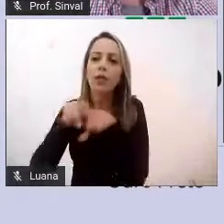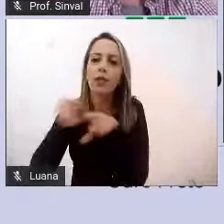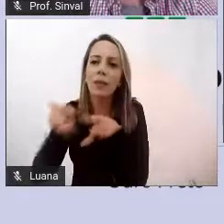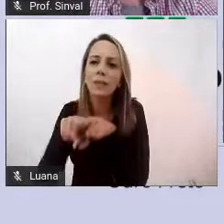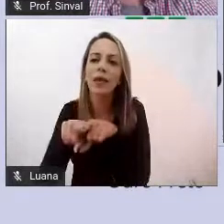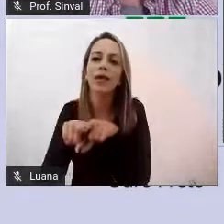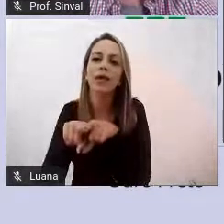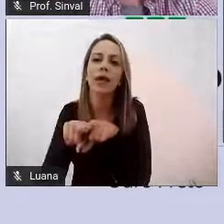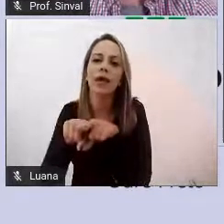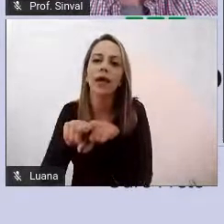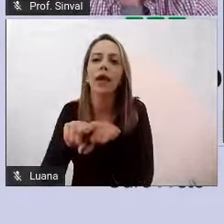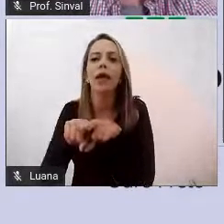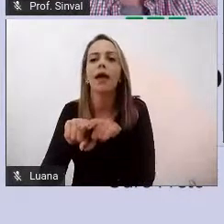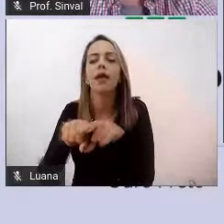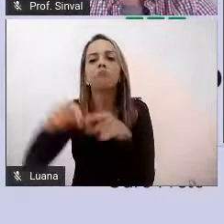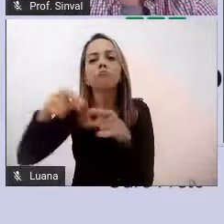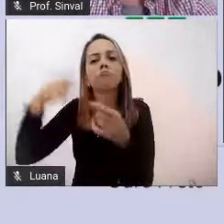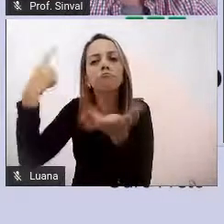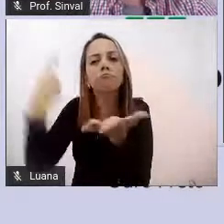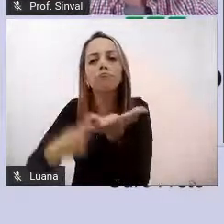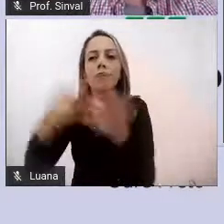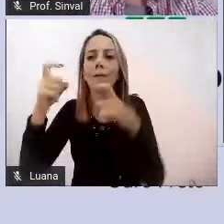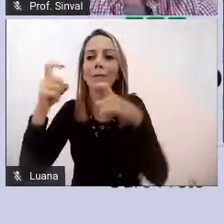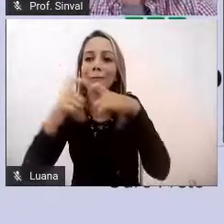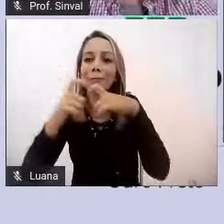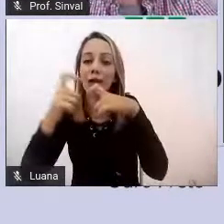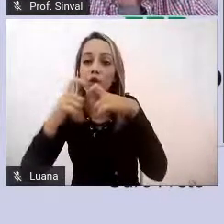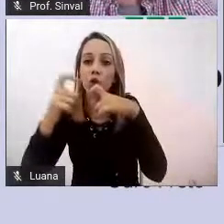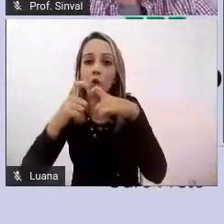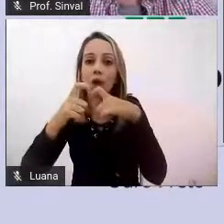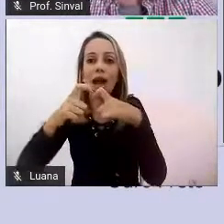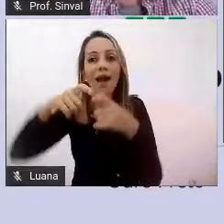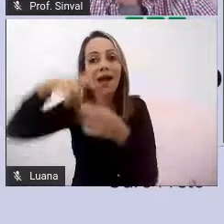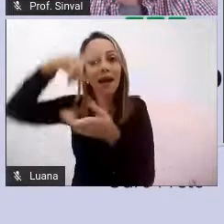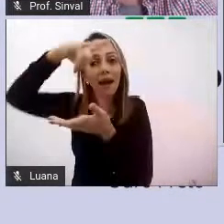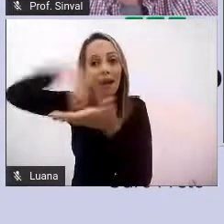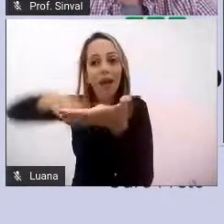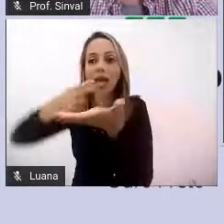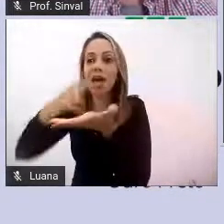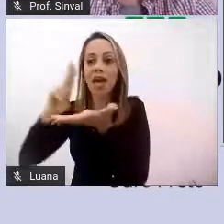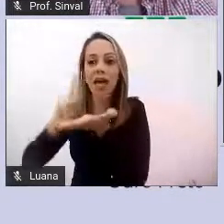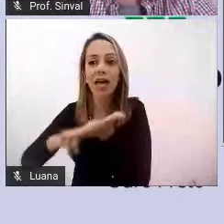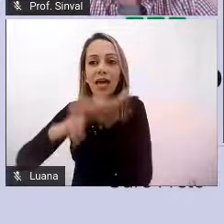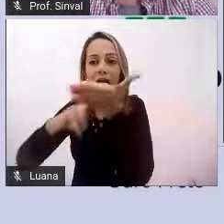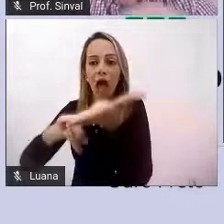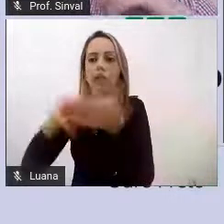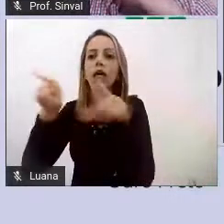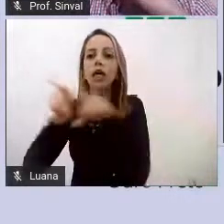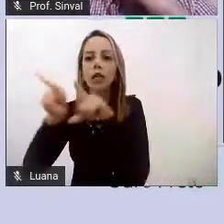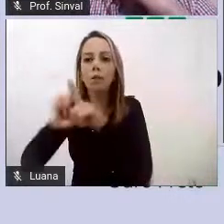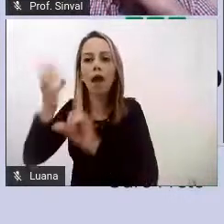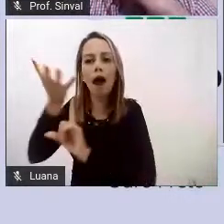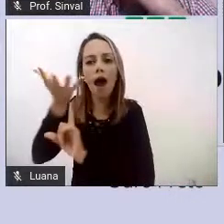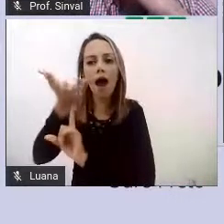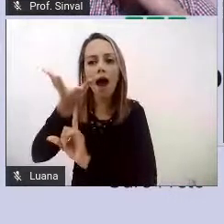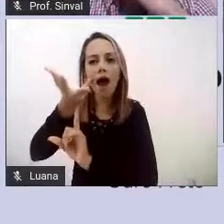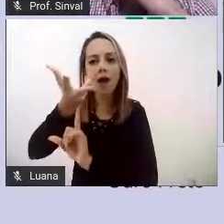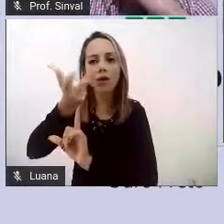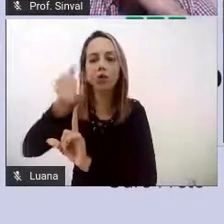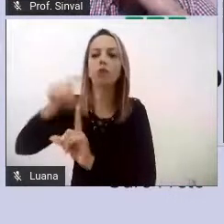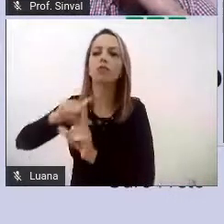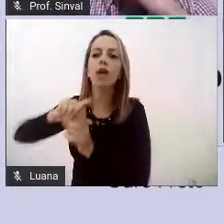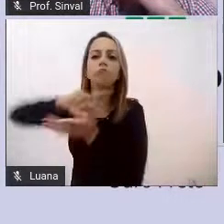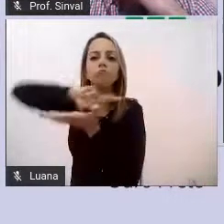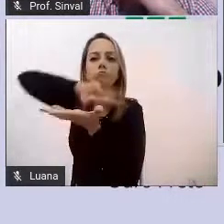tratados médicos e de história natural, cartas e até mesmo obras de arte. Vocês estão vendo várias dessas imagens que